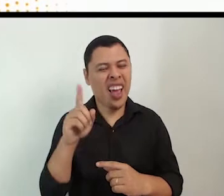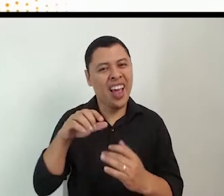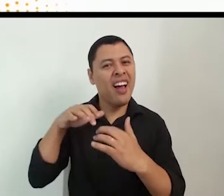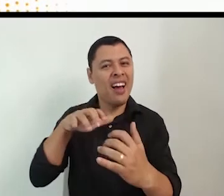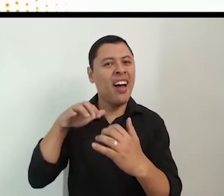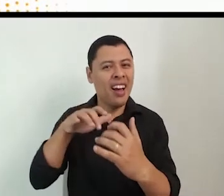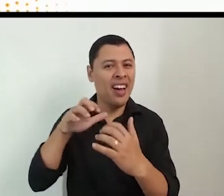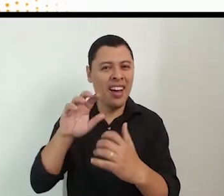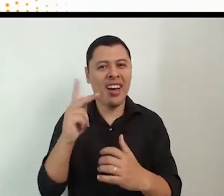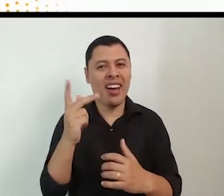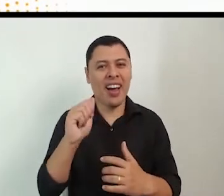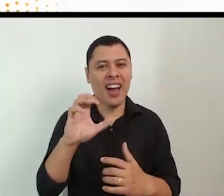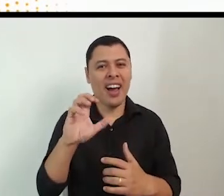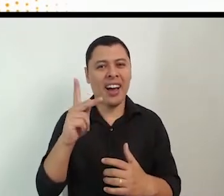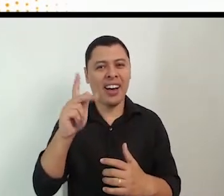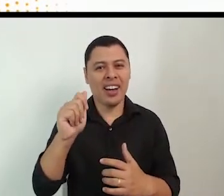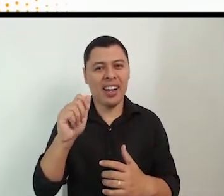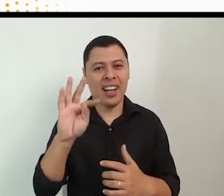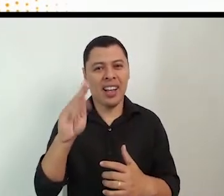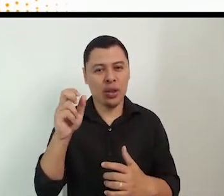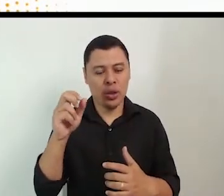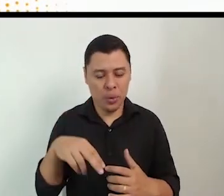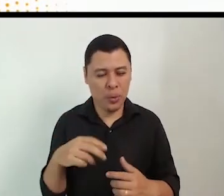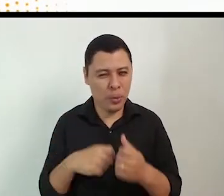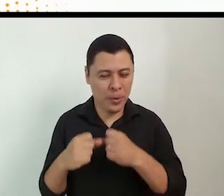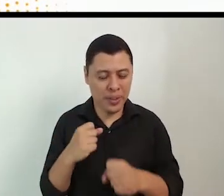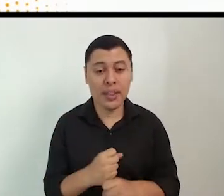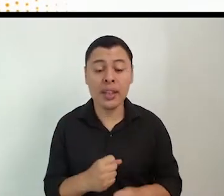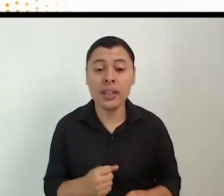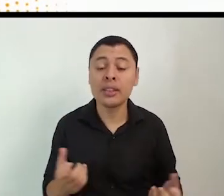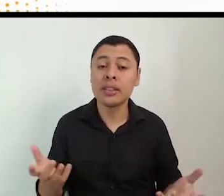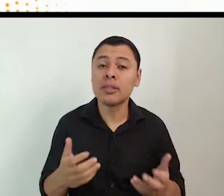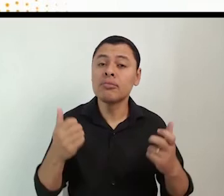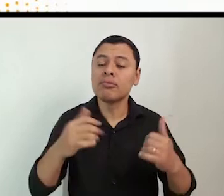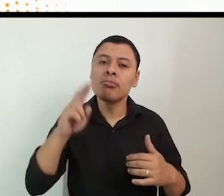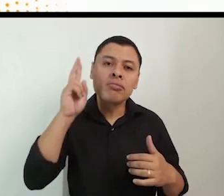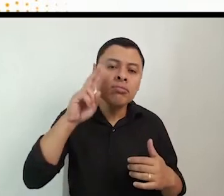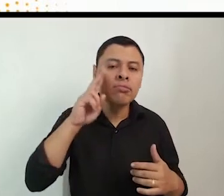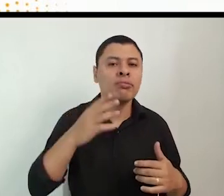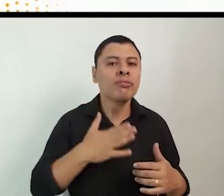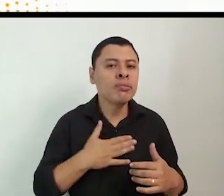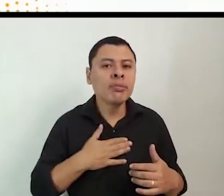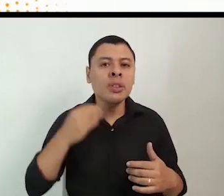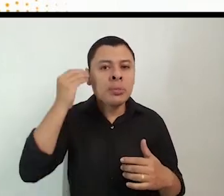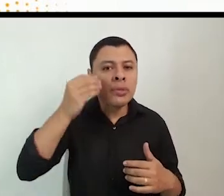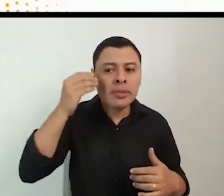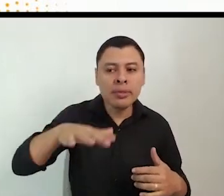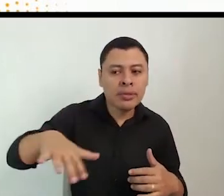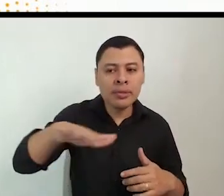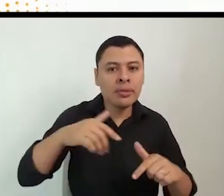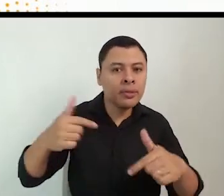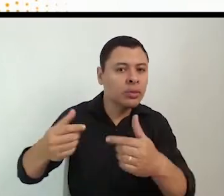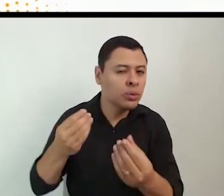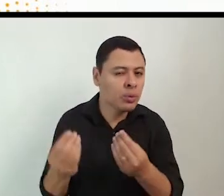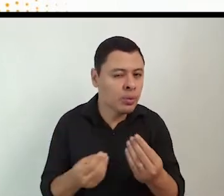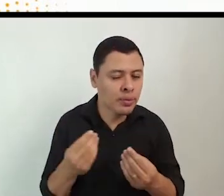aqui compartilhando um pouquinho com vocês sobre as minhas experiências no mercado de trabalho. E vou